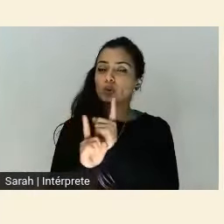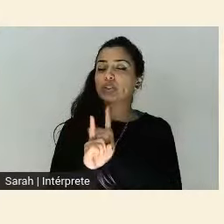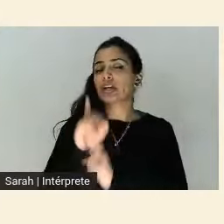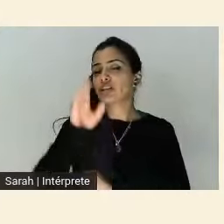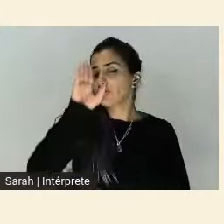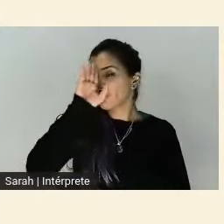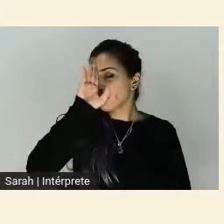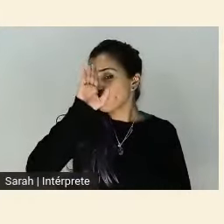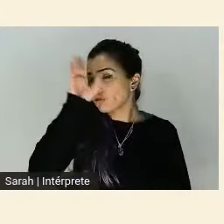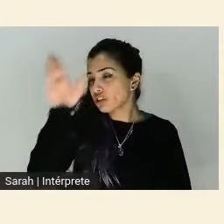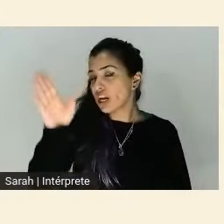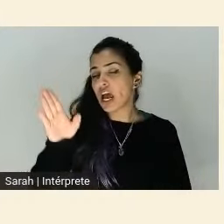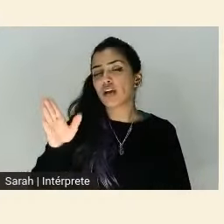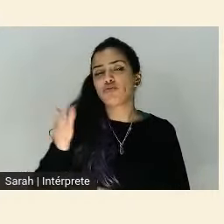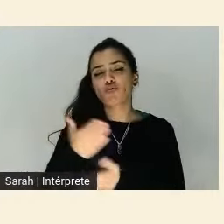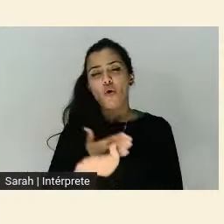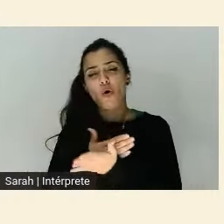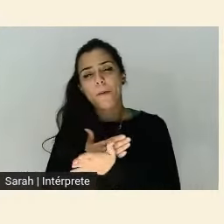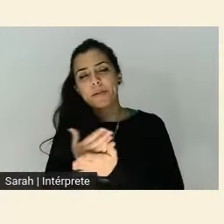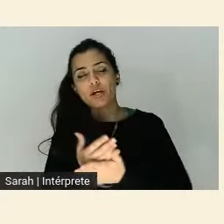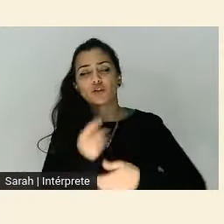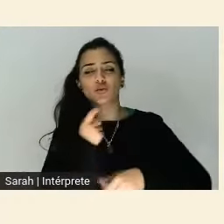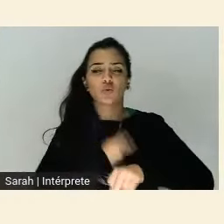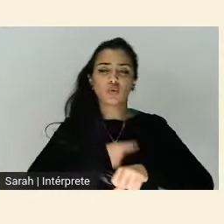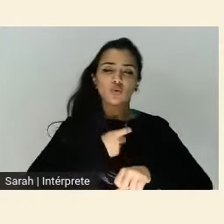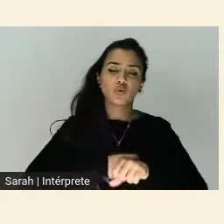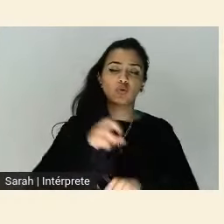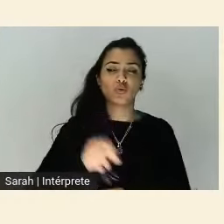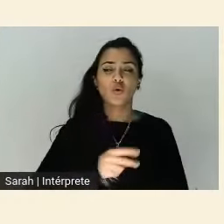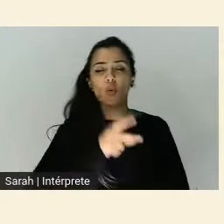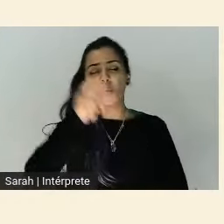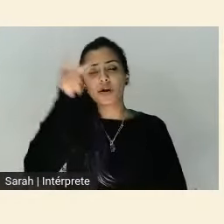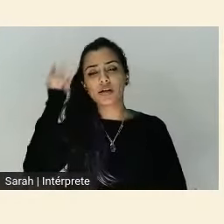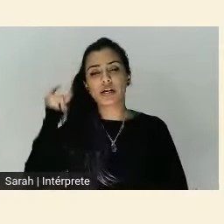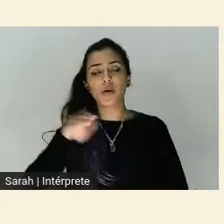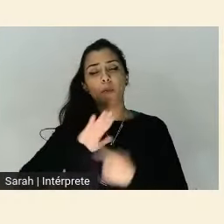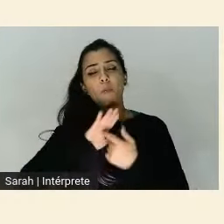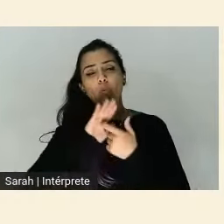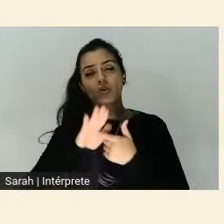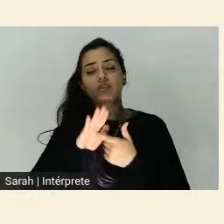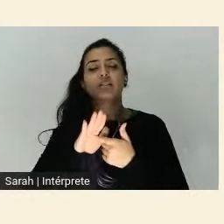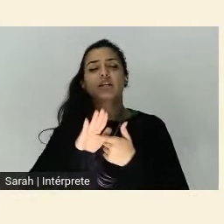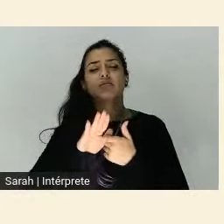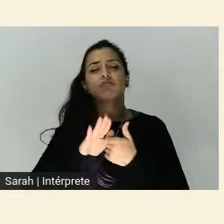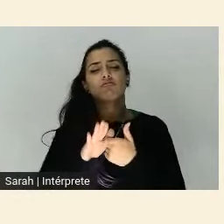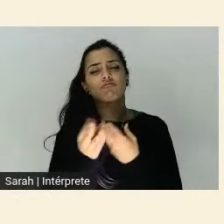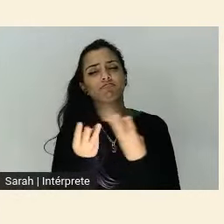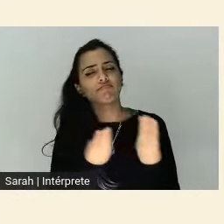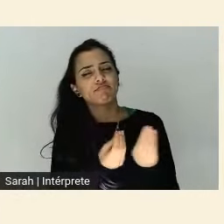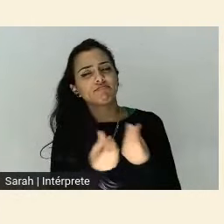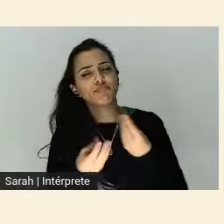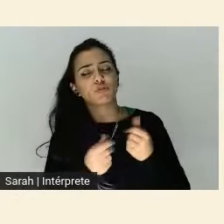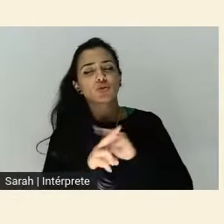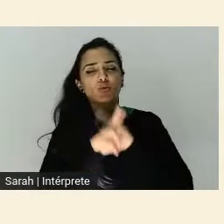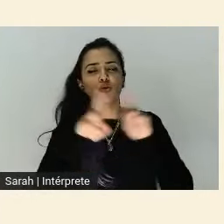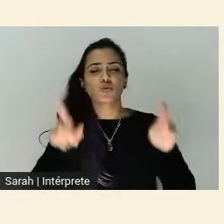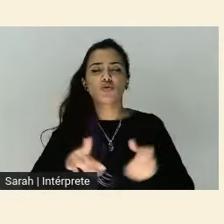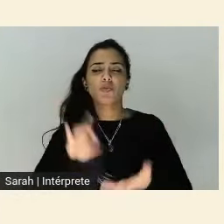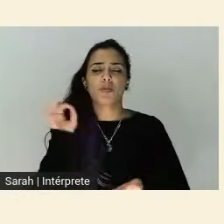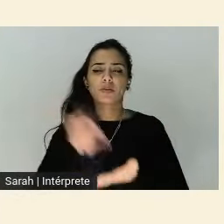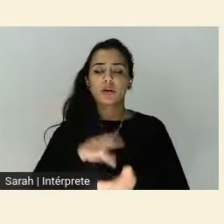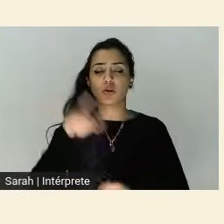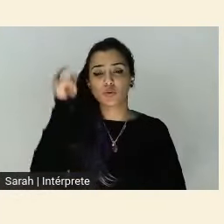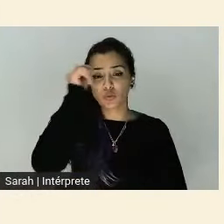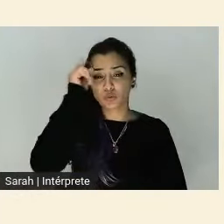o rústico e o arcaico, visitando aqueles indícios de autenticidade cultural. Essa